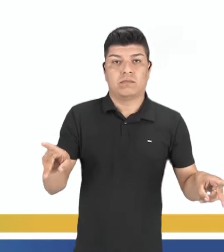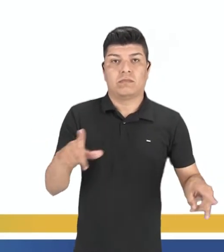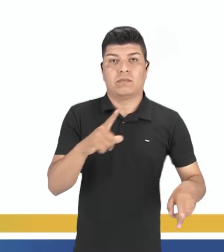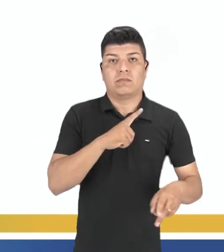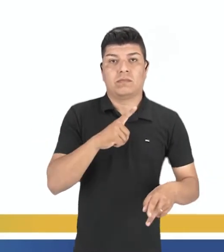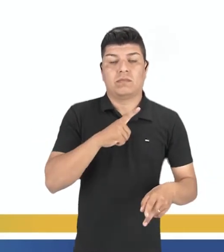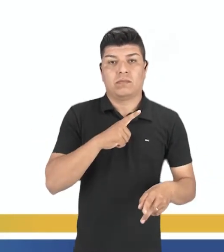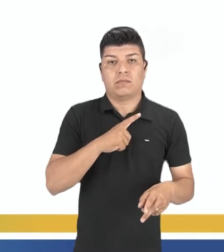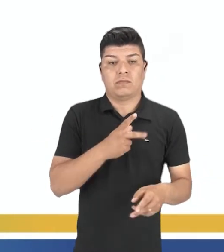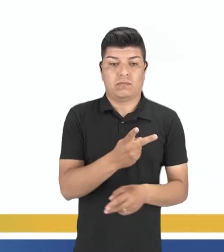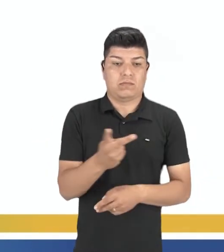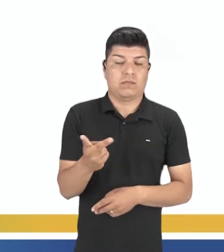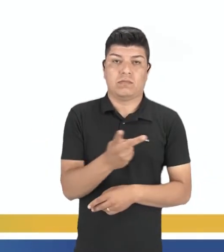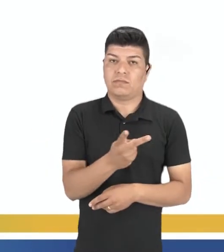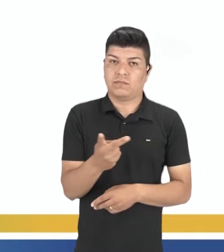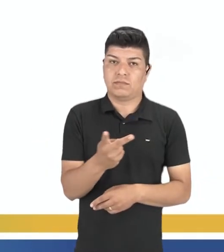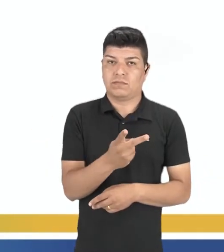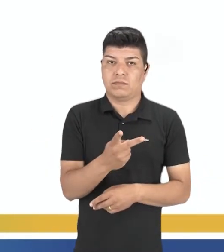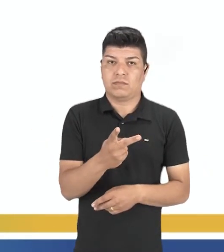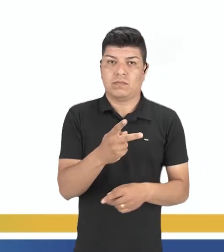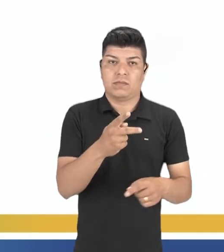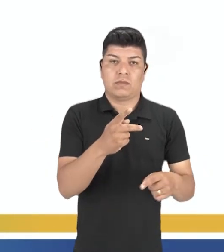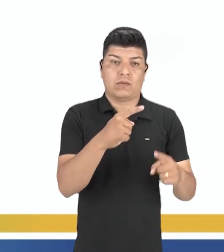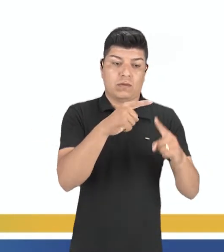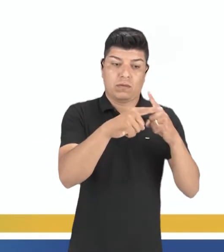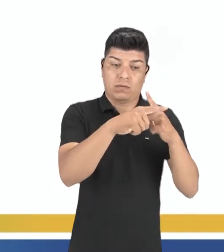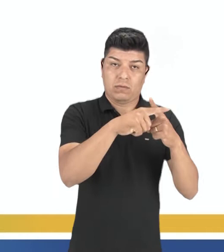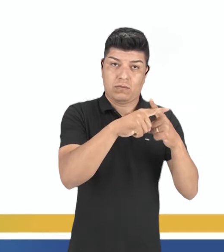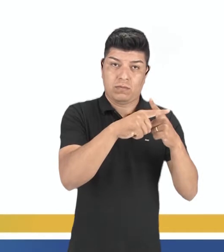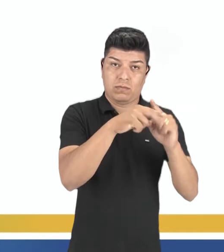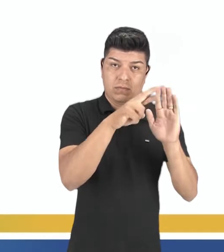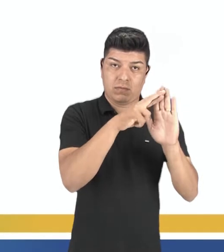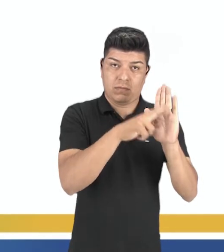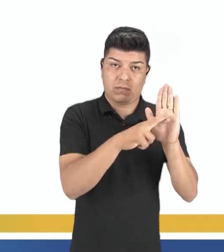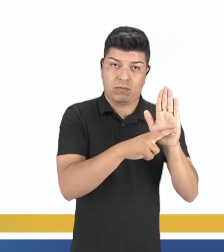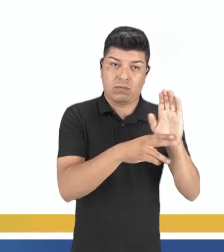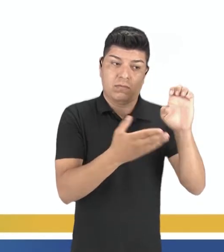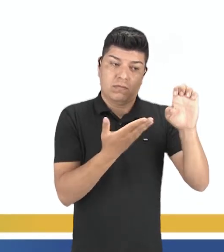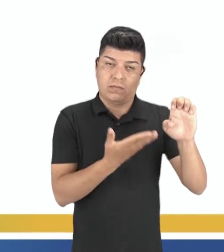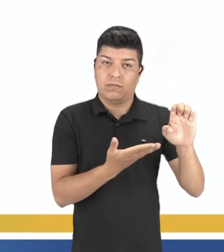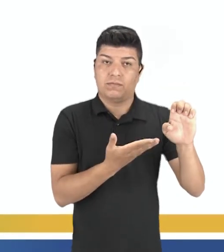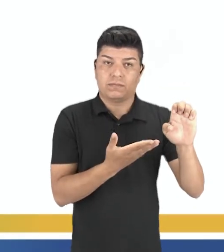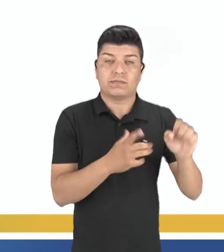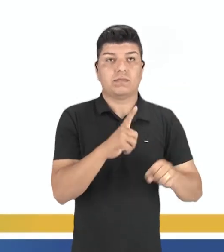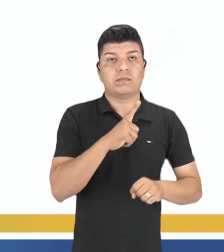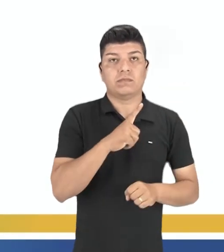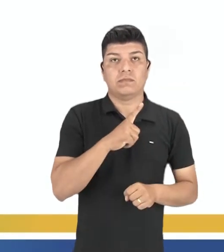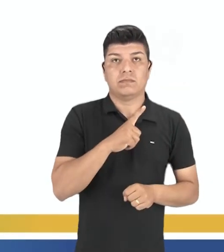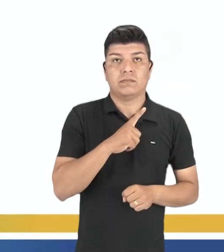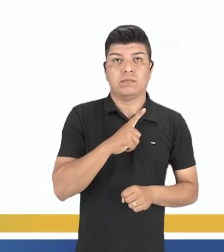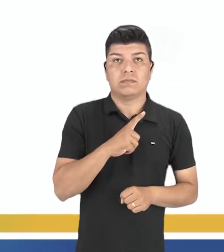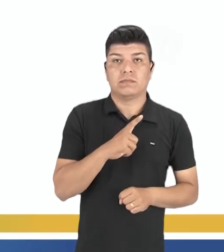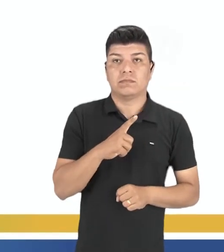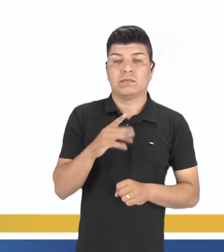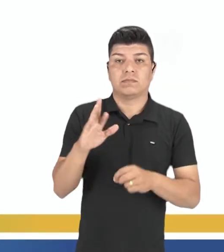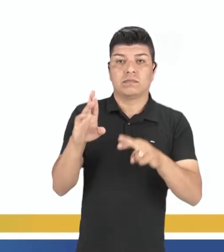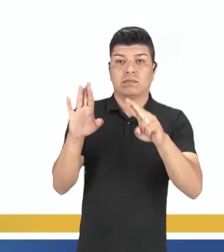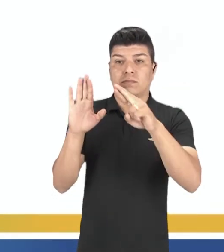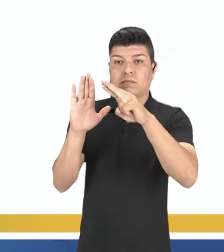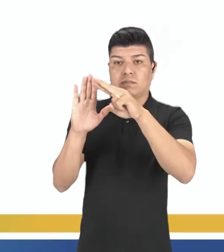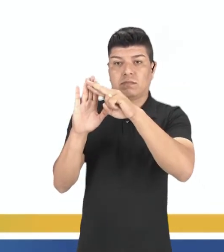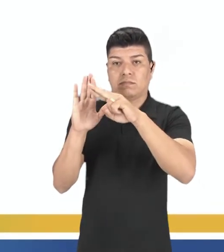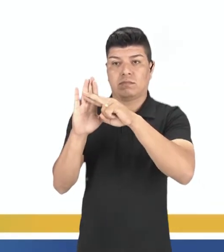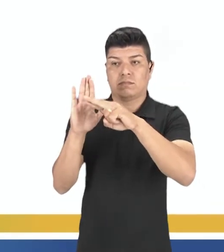produto desses dois eventos, aí eu vou multiplicar. É a regra do E. Nós temos também a regra do OU.